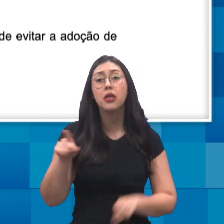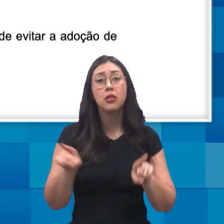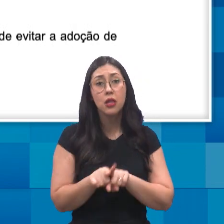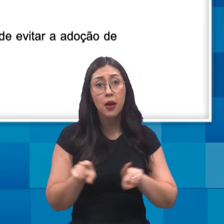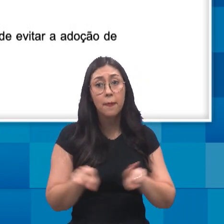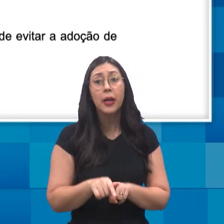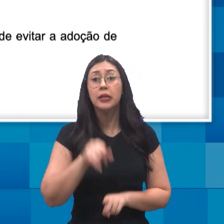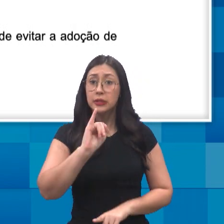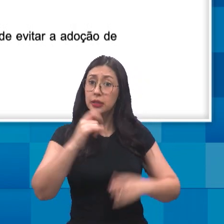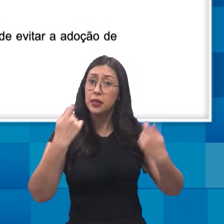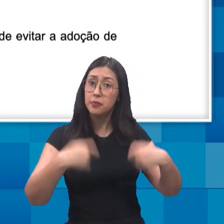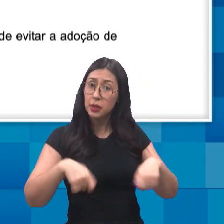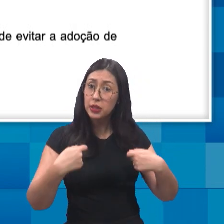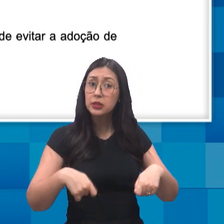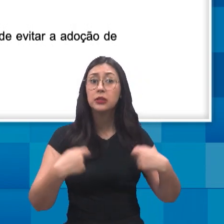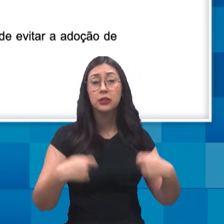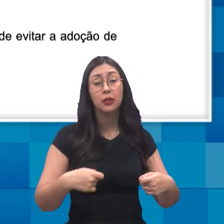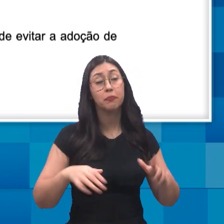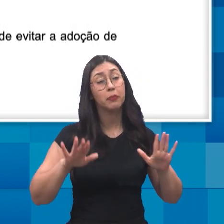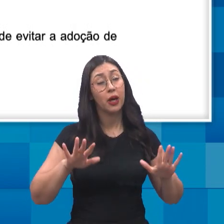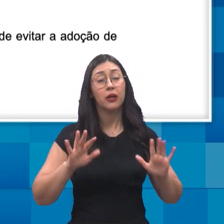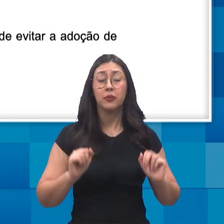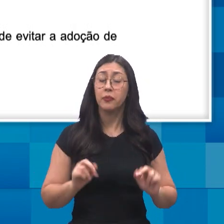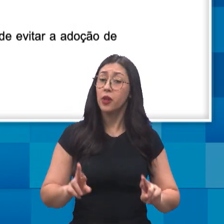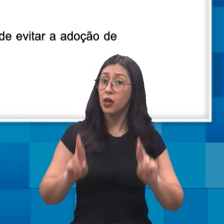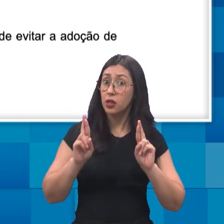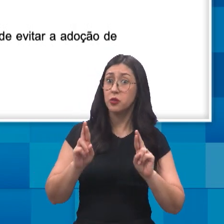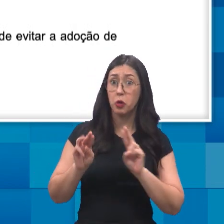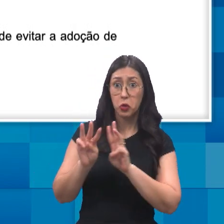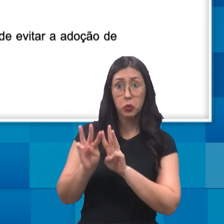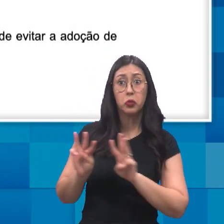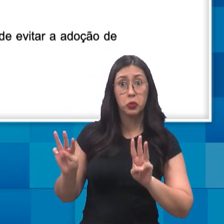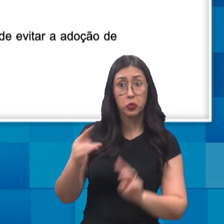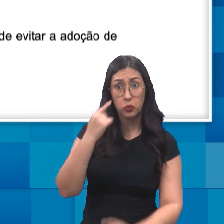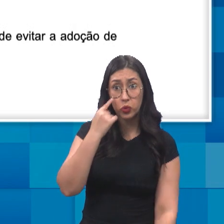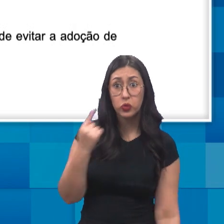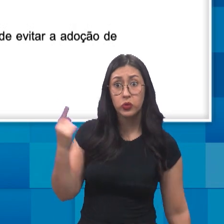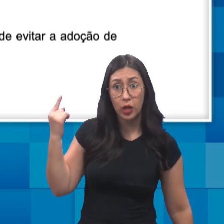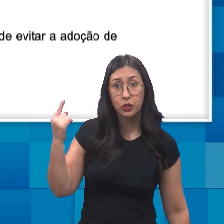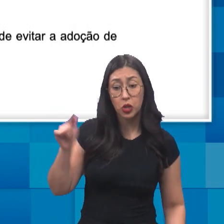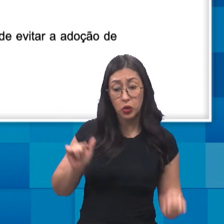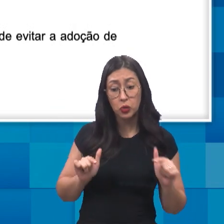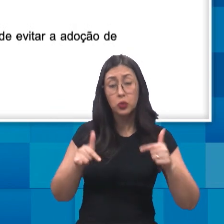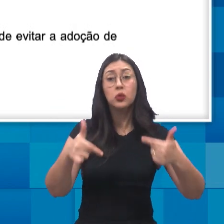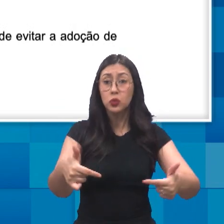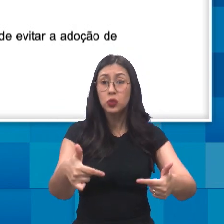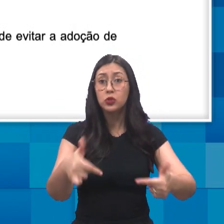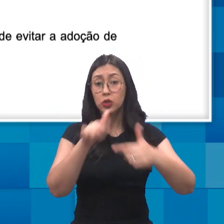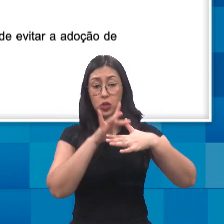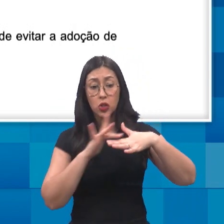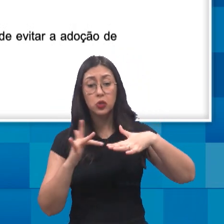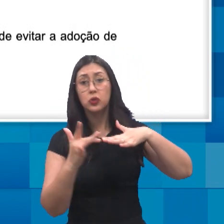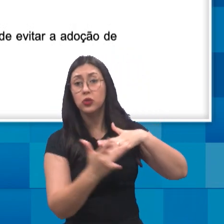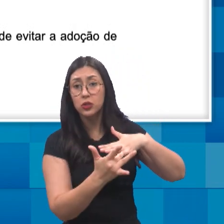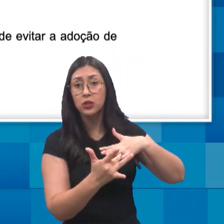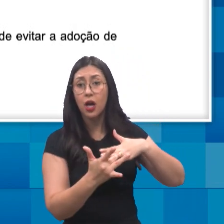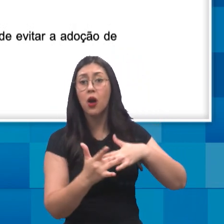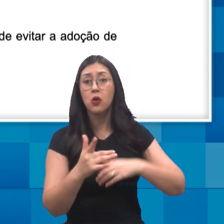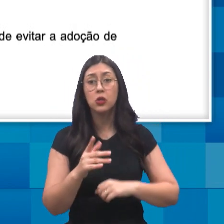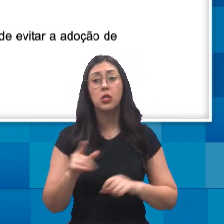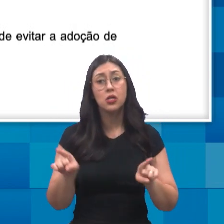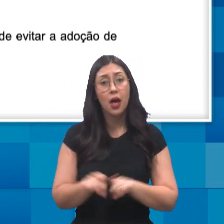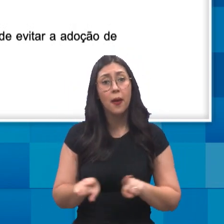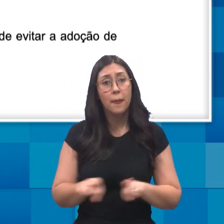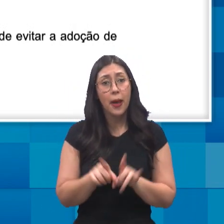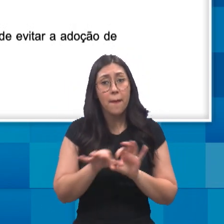for, e espero que o devido portal, ou referido portal, se posicione nas redes sociais, nos dê o direito de resposta.